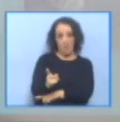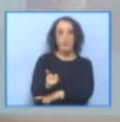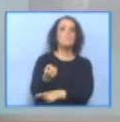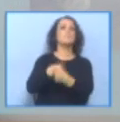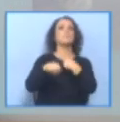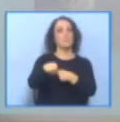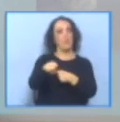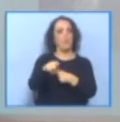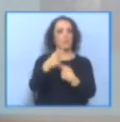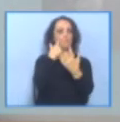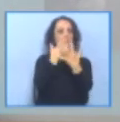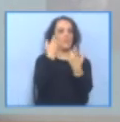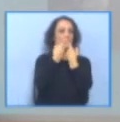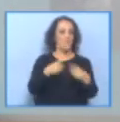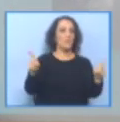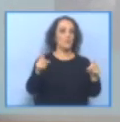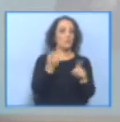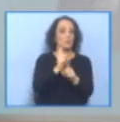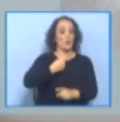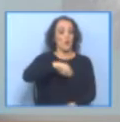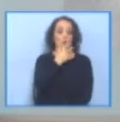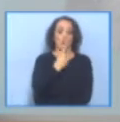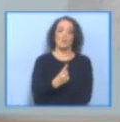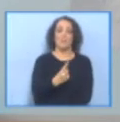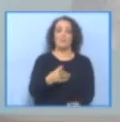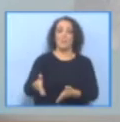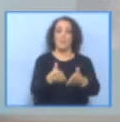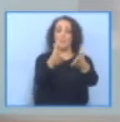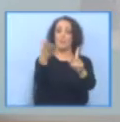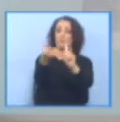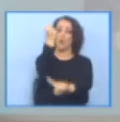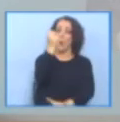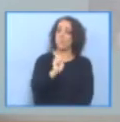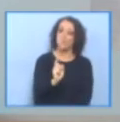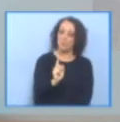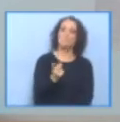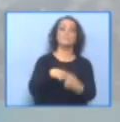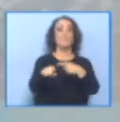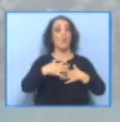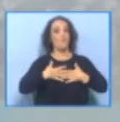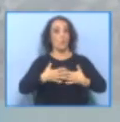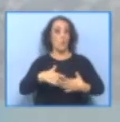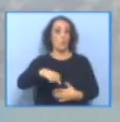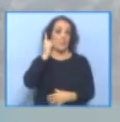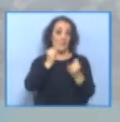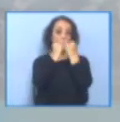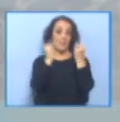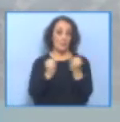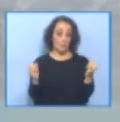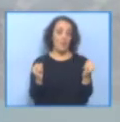realmente faz toda a diferença, porque nós sozinhos não vamos a lado nenhum, digamos assim, não é? E o voluntariado, que se assinala hoje o Dia